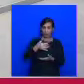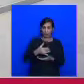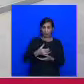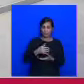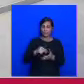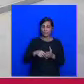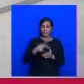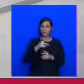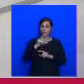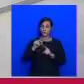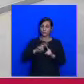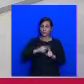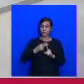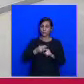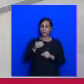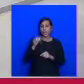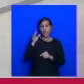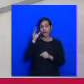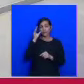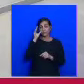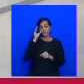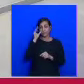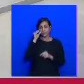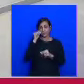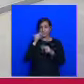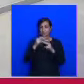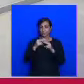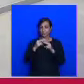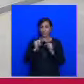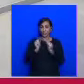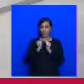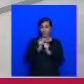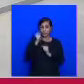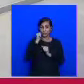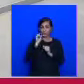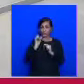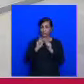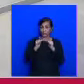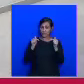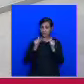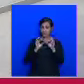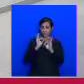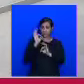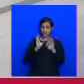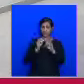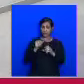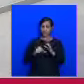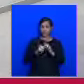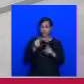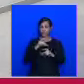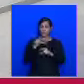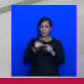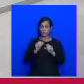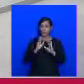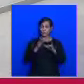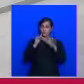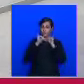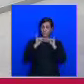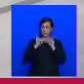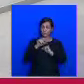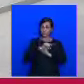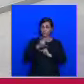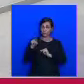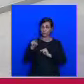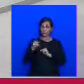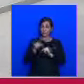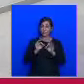Sena Evelyn Nossa garota da sorte a Sandra Nossa colega da Caixa vão recolher as dezenas sorteadas no primeiro sorteio conforme explicamos